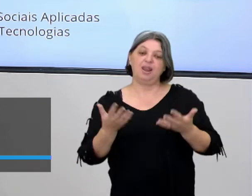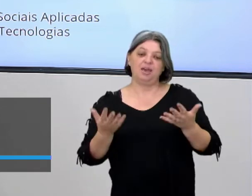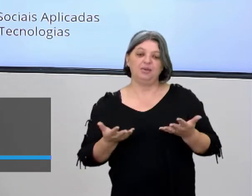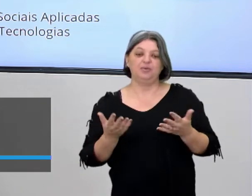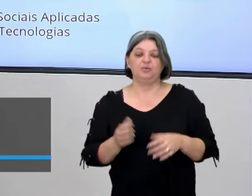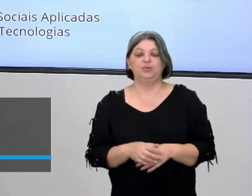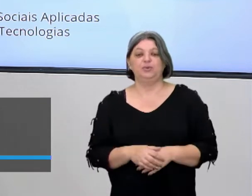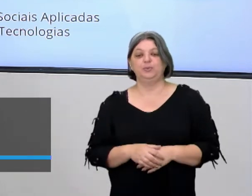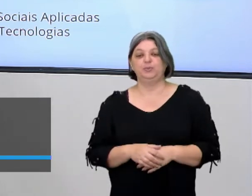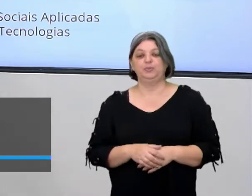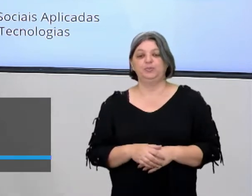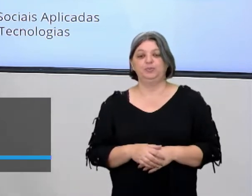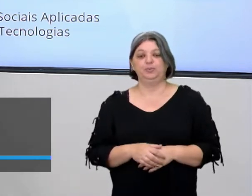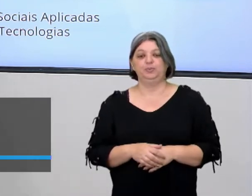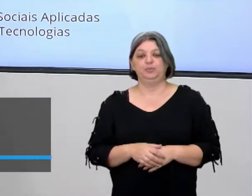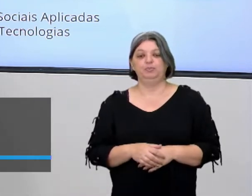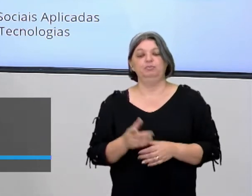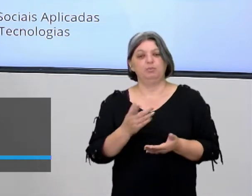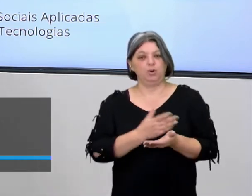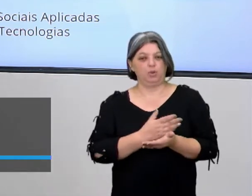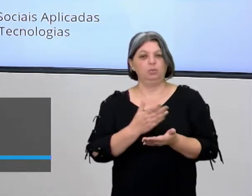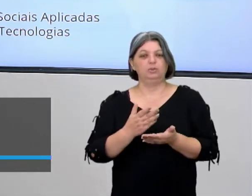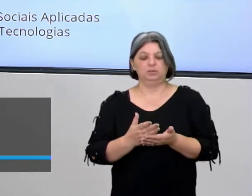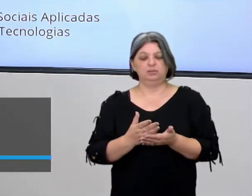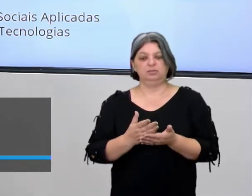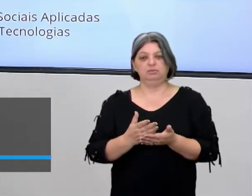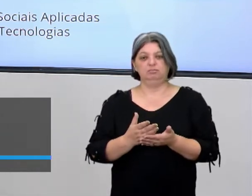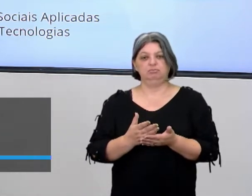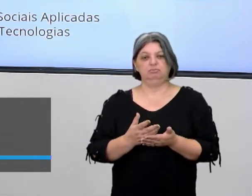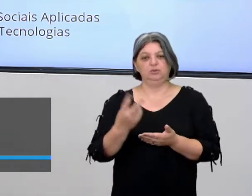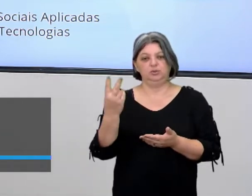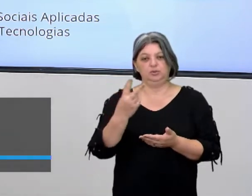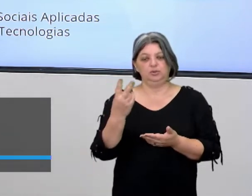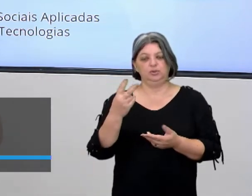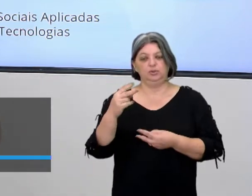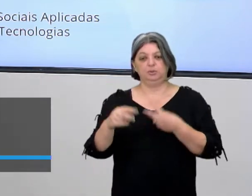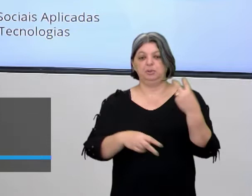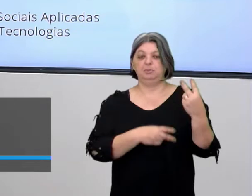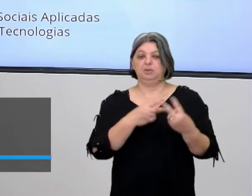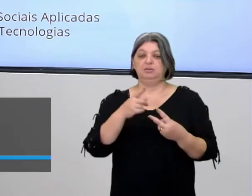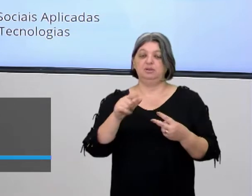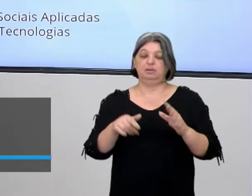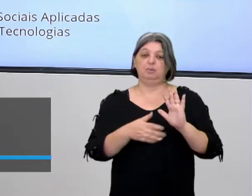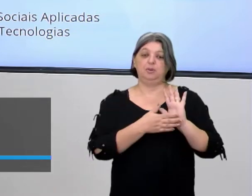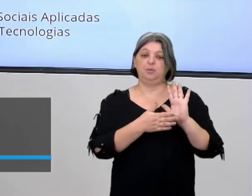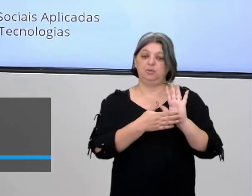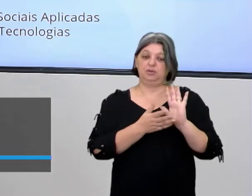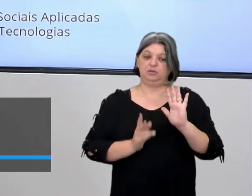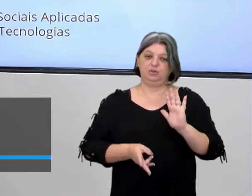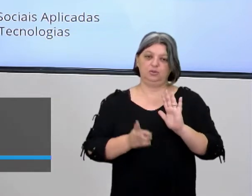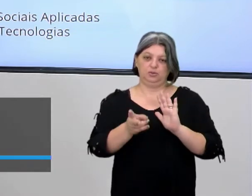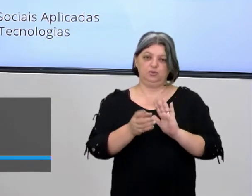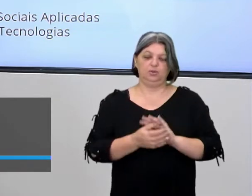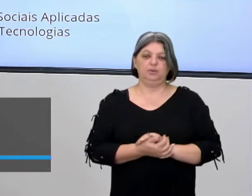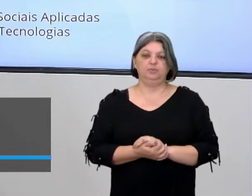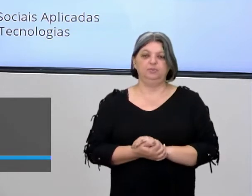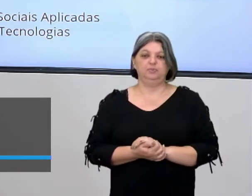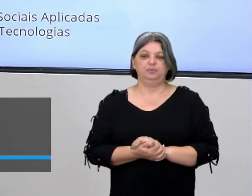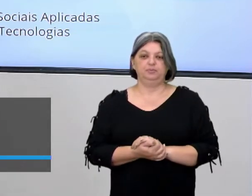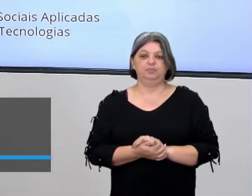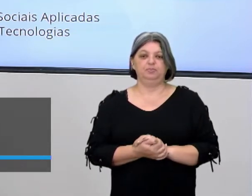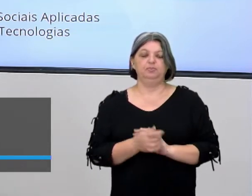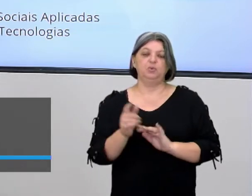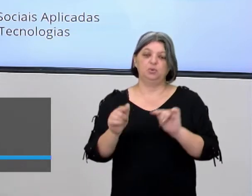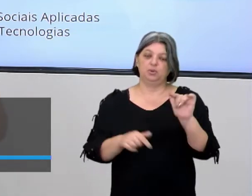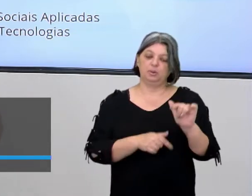encaminhando aí para começar o segundo bimestre. É essa a proposta. Então a gente vai dar continuidade aí ao nosso